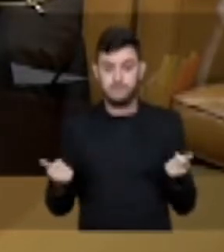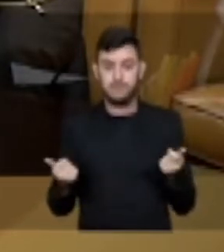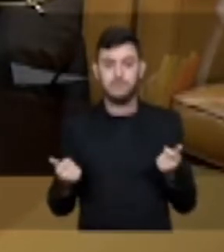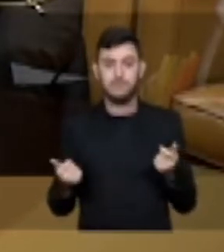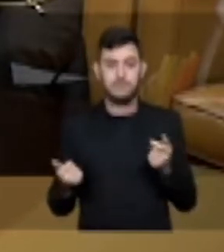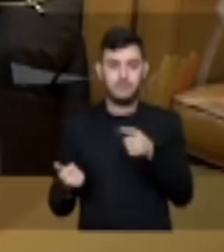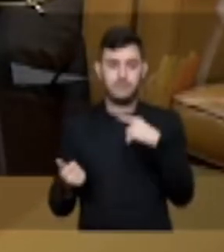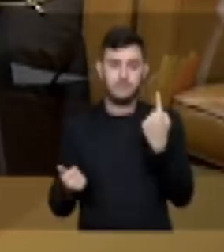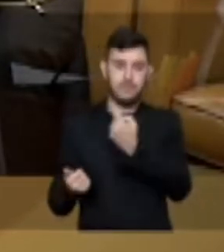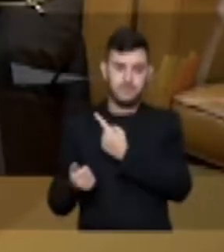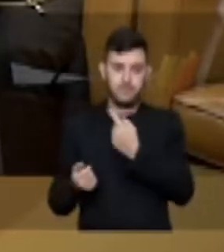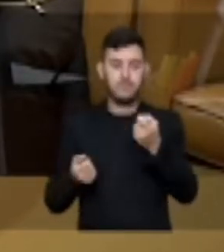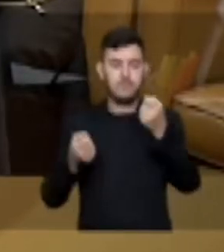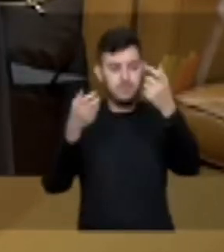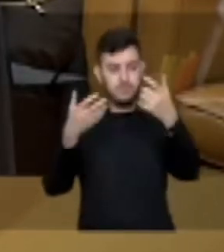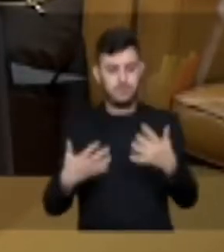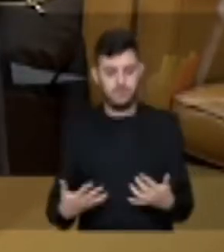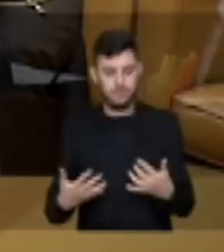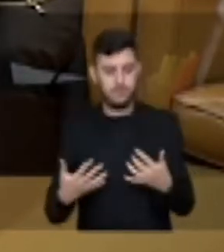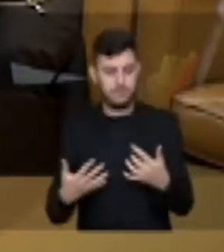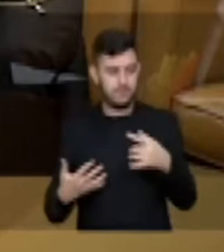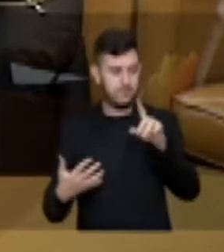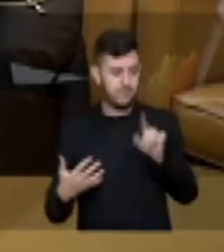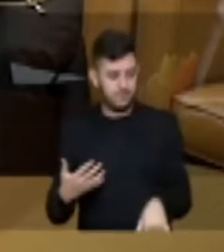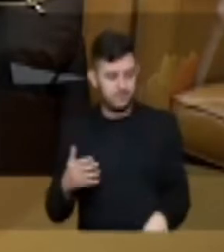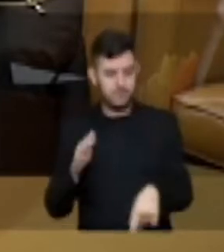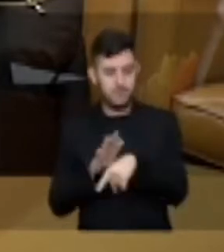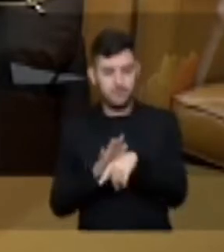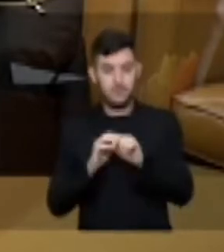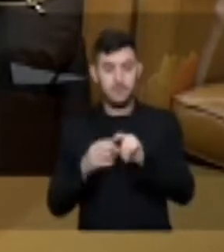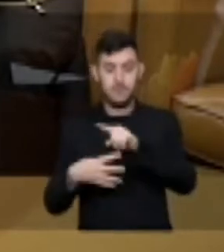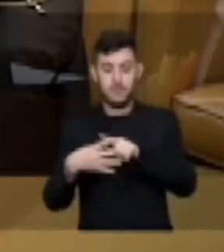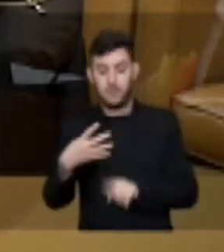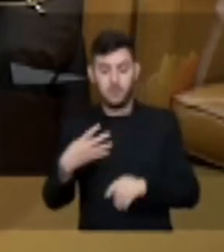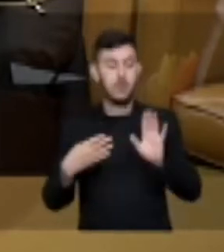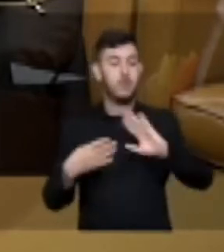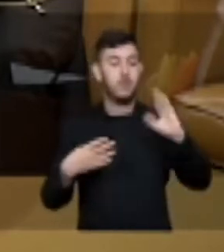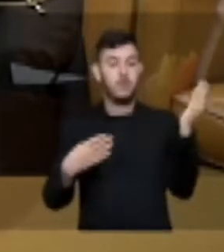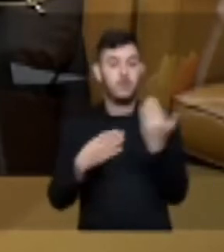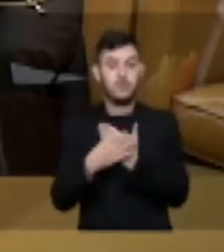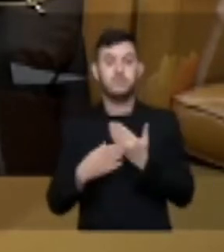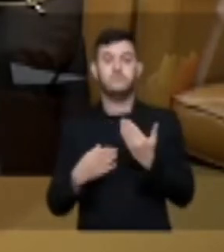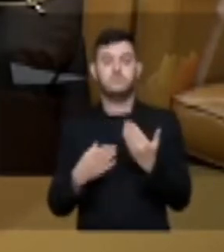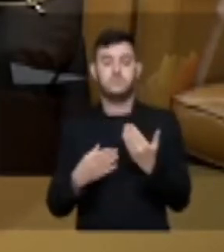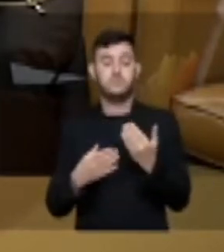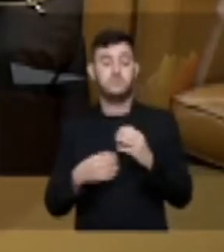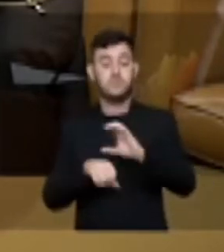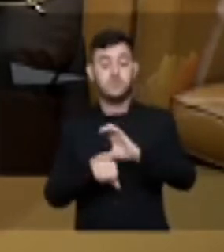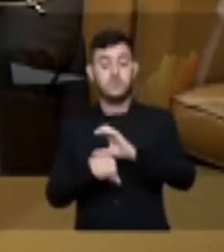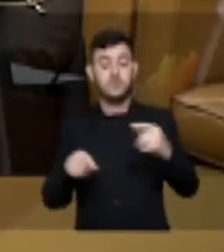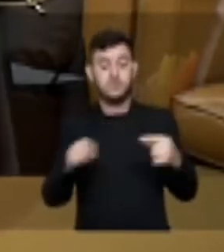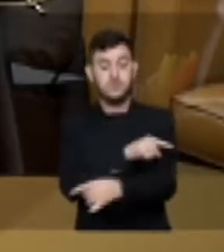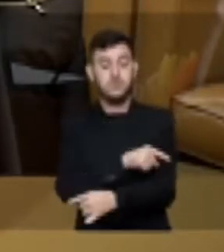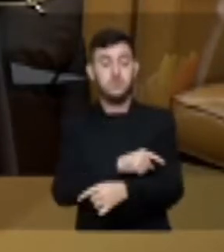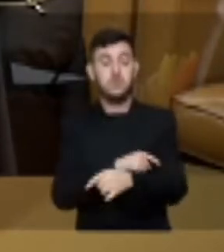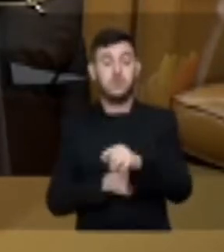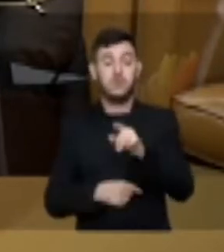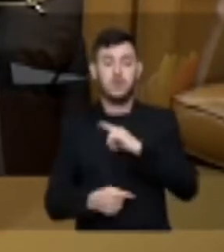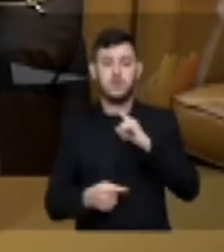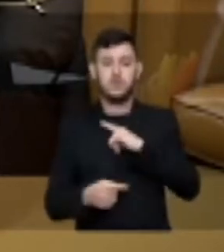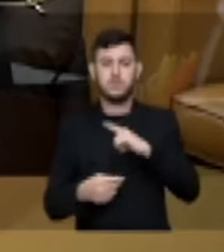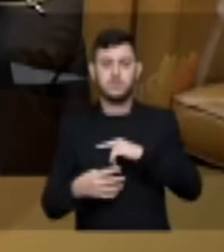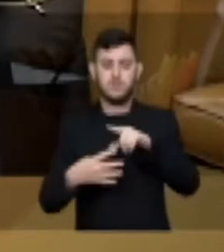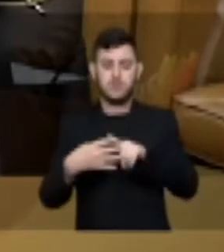muito bem relatado, o presente caso trata de 4 ações diretas de inconstitucionalidade, tendo por objeto diversos